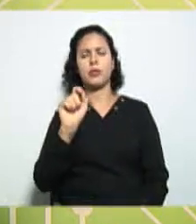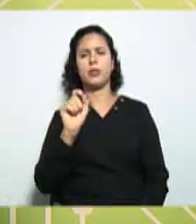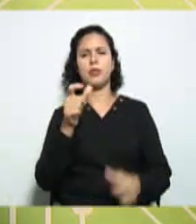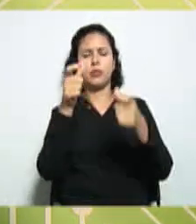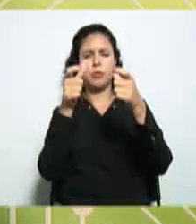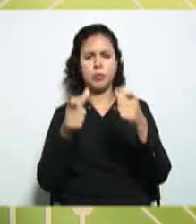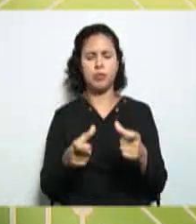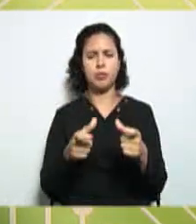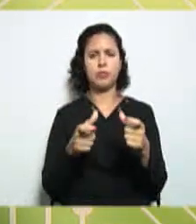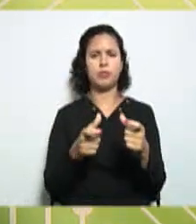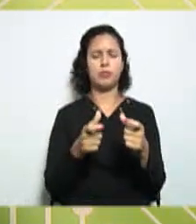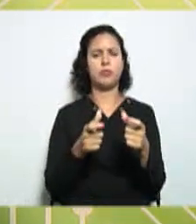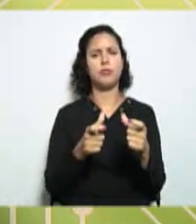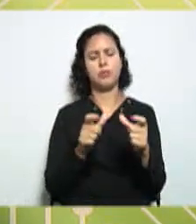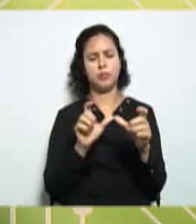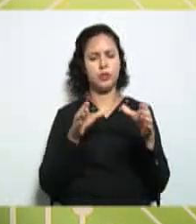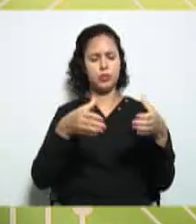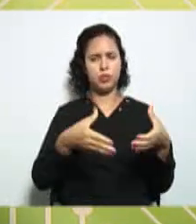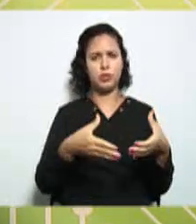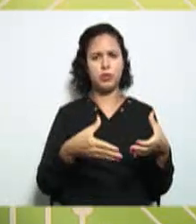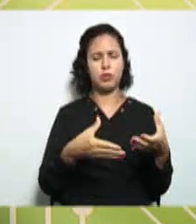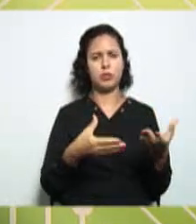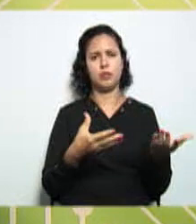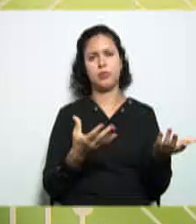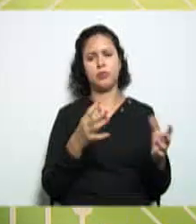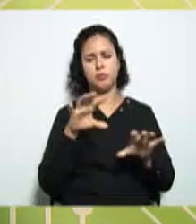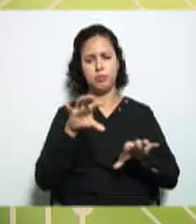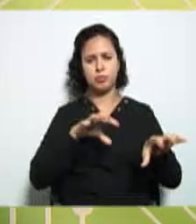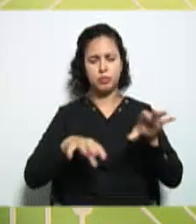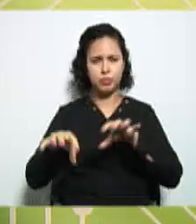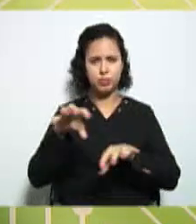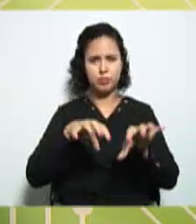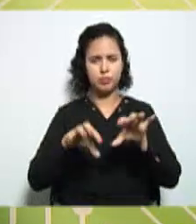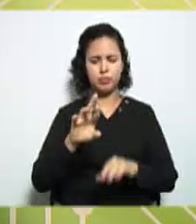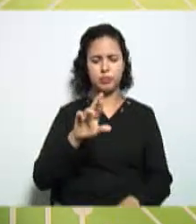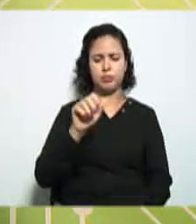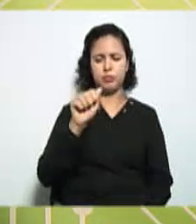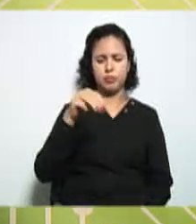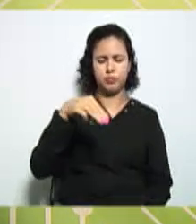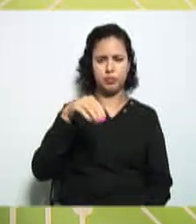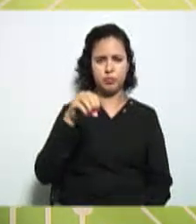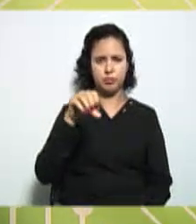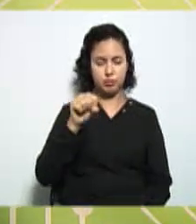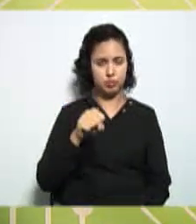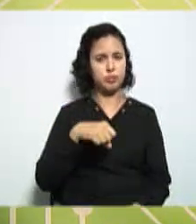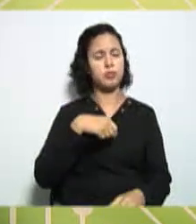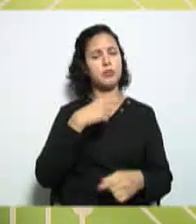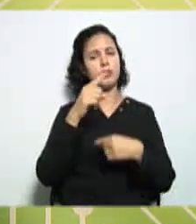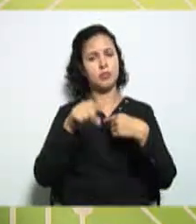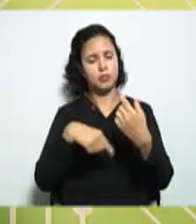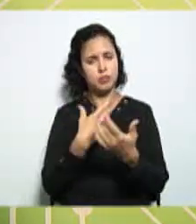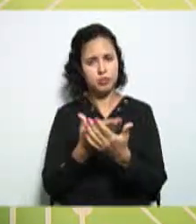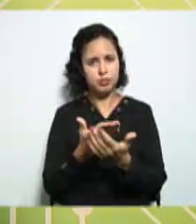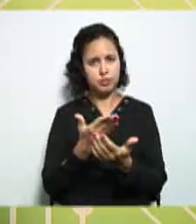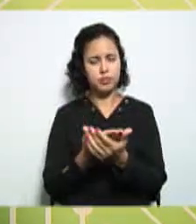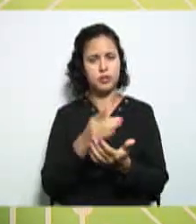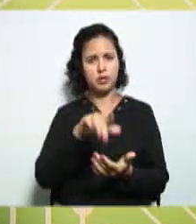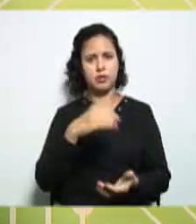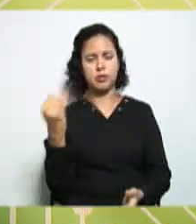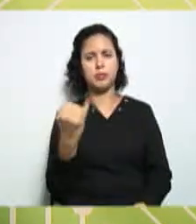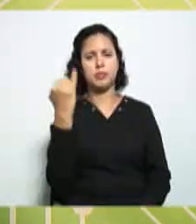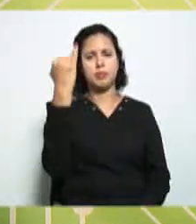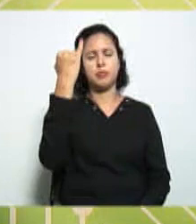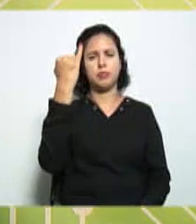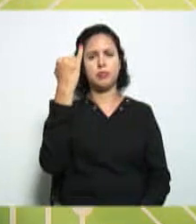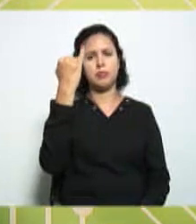onde é que se concentra, os ramos vocês, né, já viram ou vão ver, mas é importante que nós